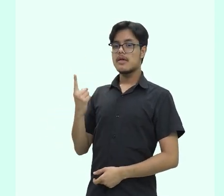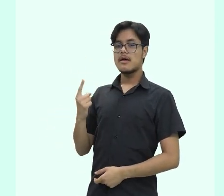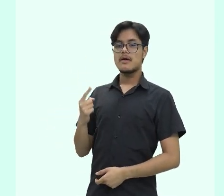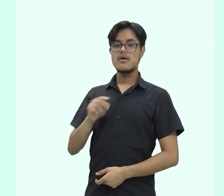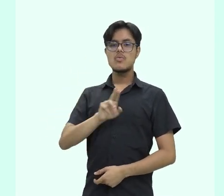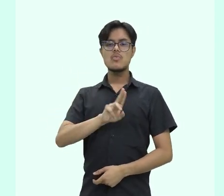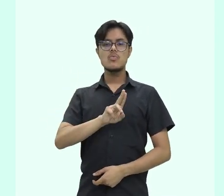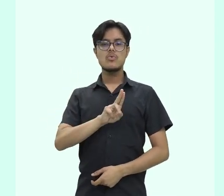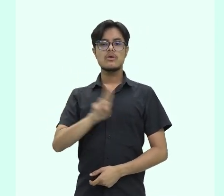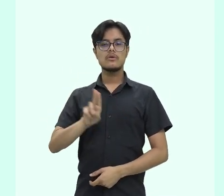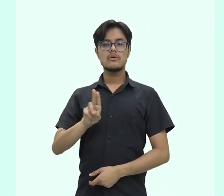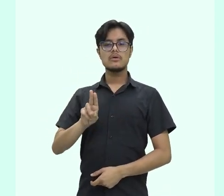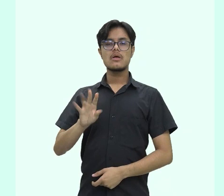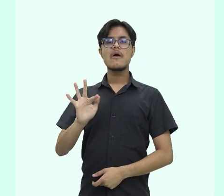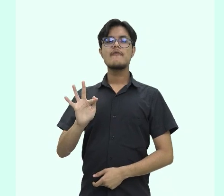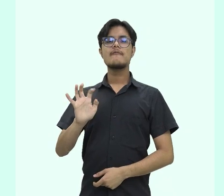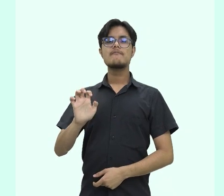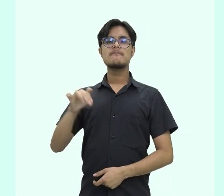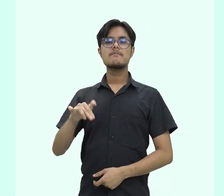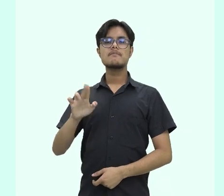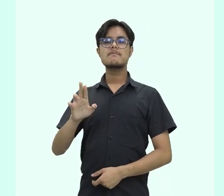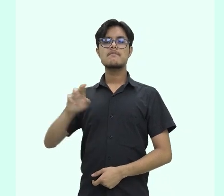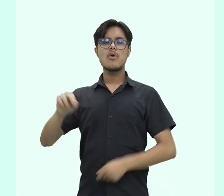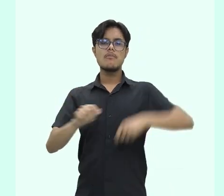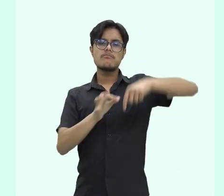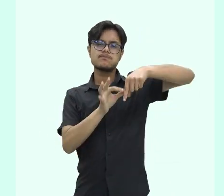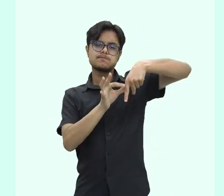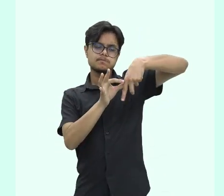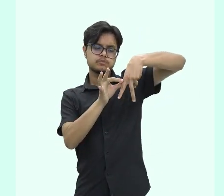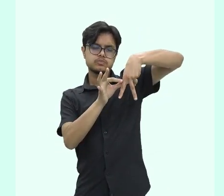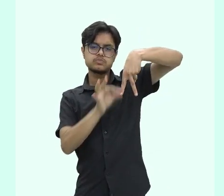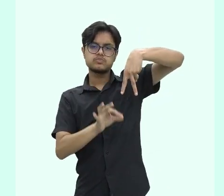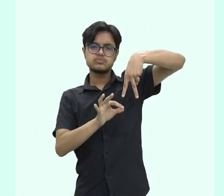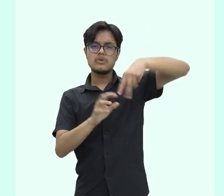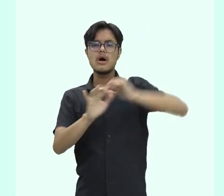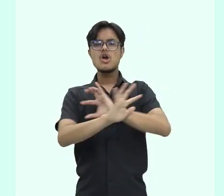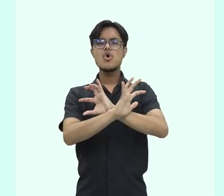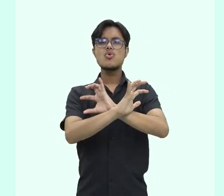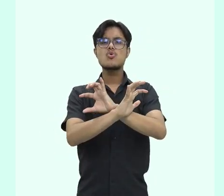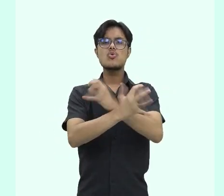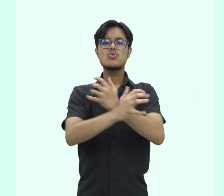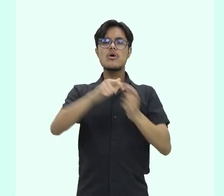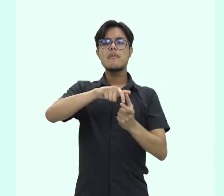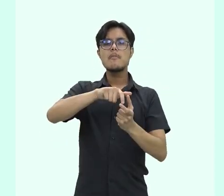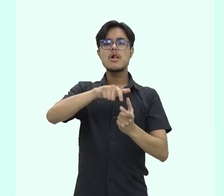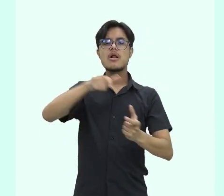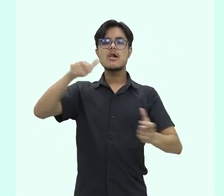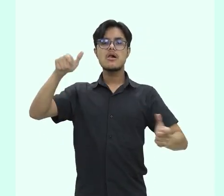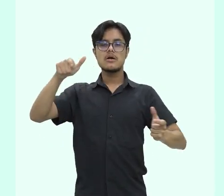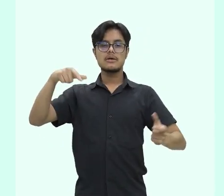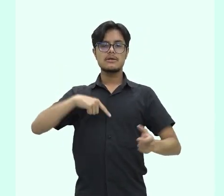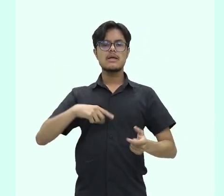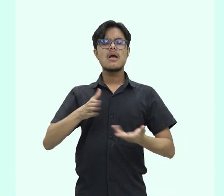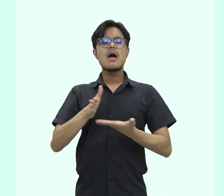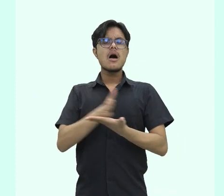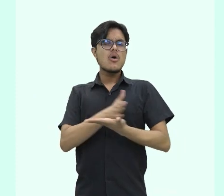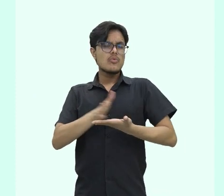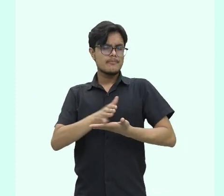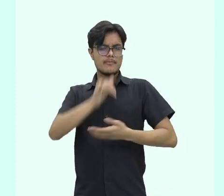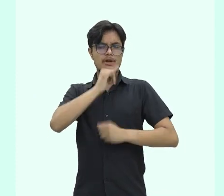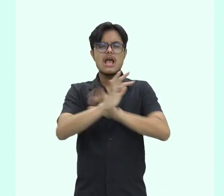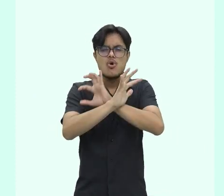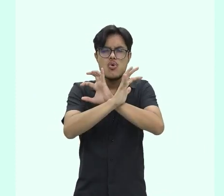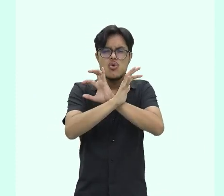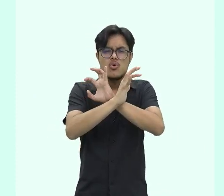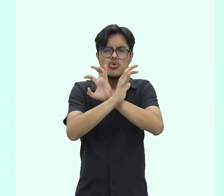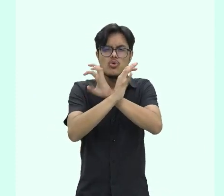que está localizado na coxa, né, que é o fêmur, como a gente está observando ali. Nós temos também os ossos irregulares, são aqueles que não